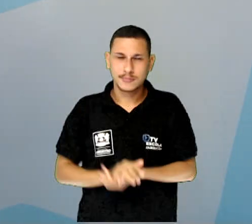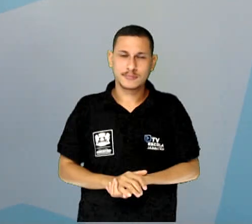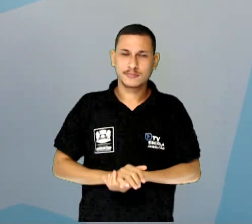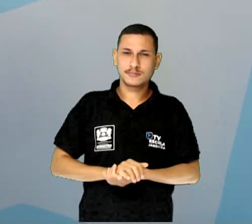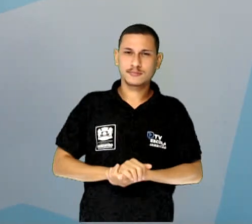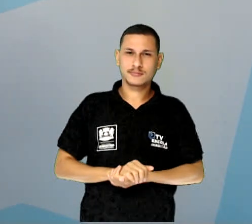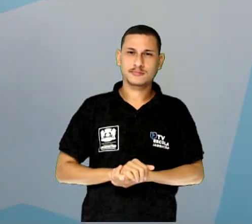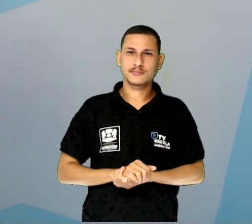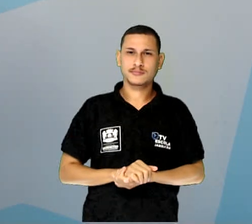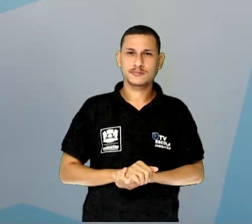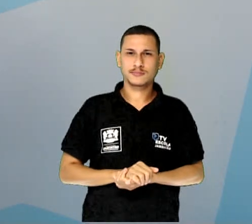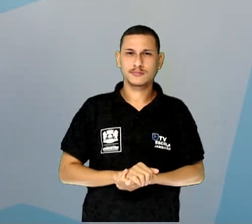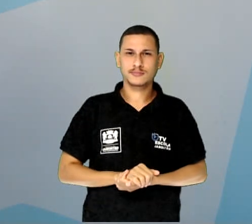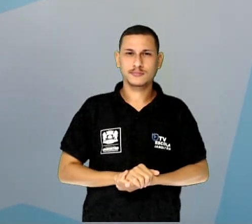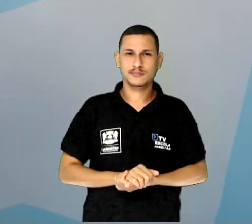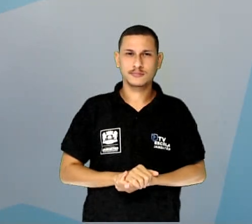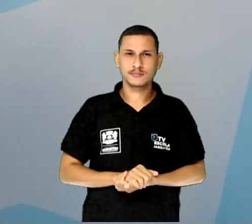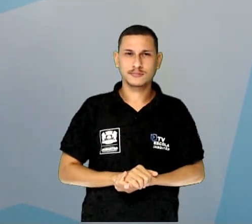a dia.